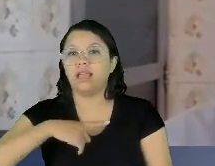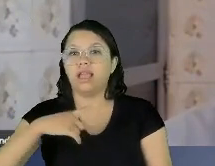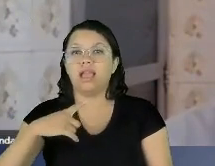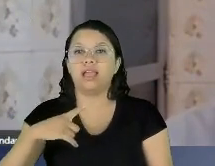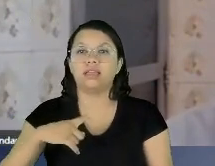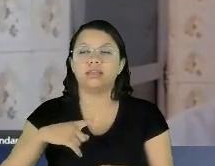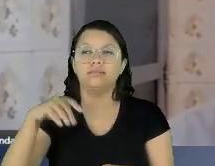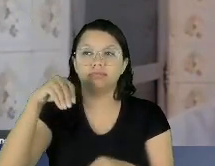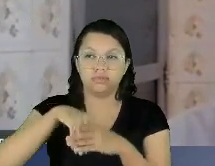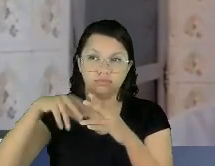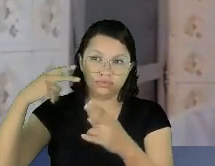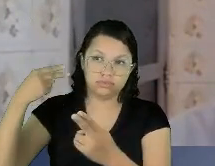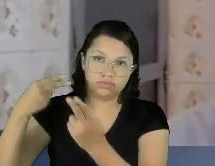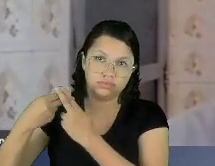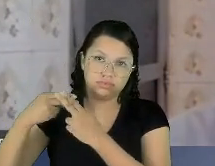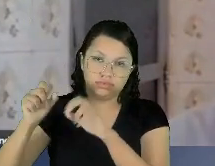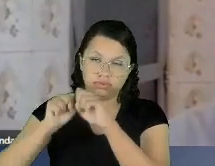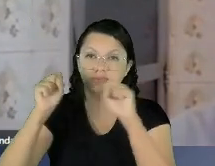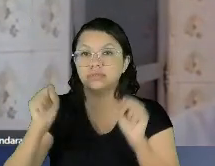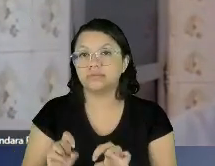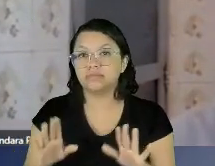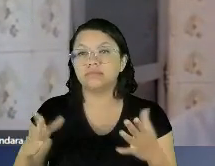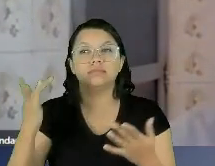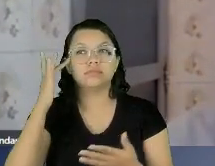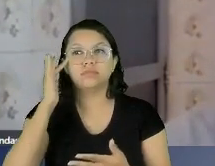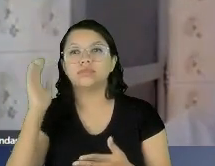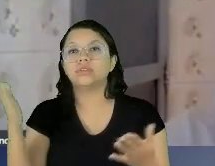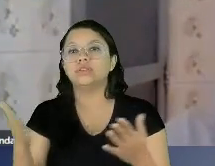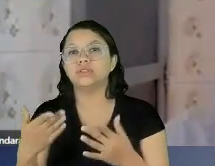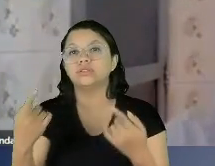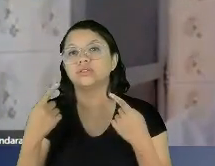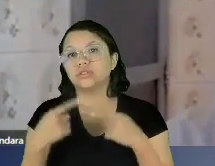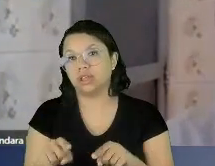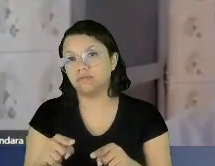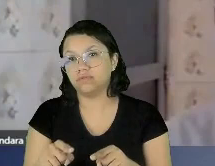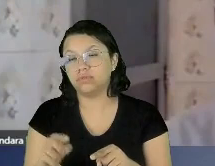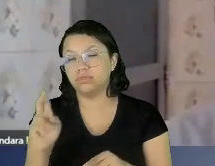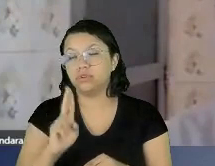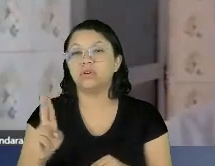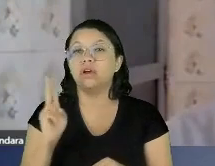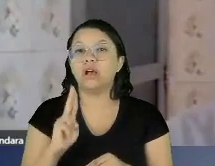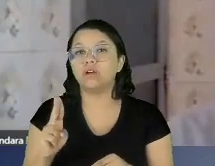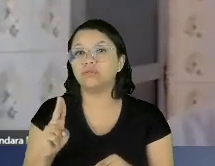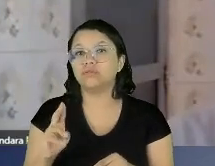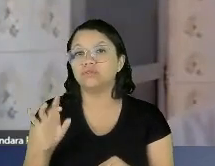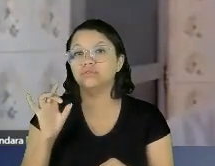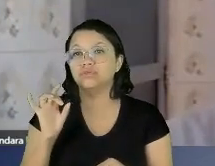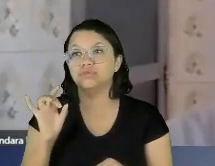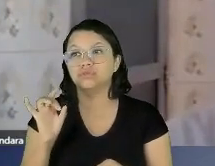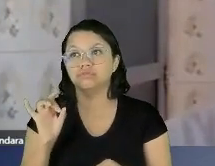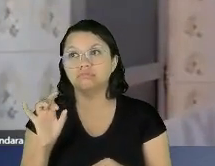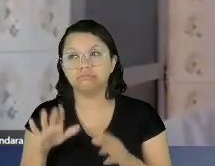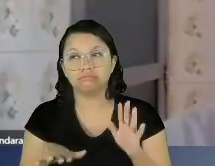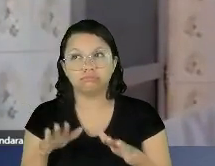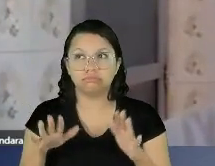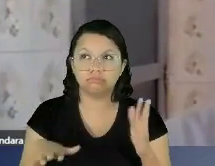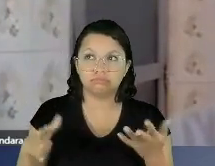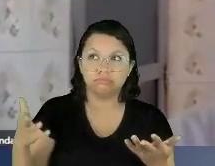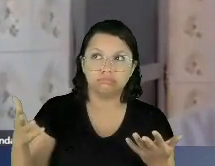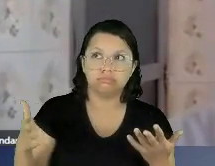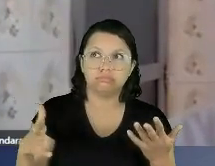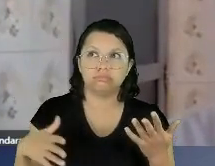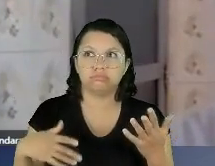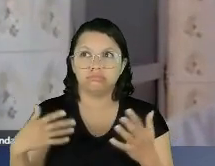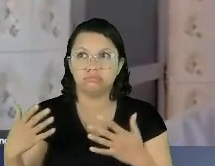mais ocupam aí o sistema carcerário brasileiro. Então, acho que esses desafios de aplicação, eles são